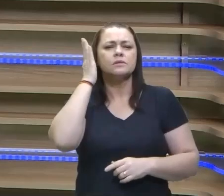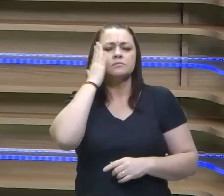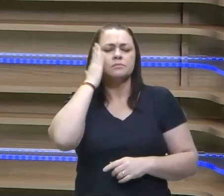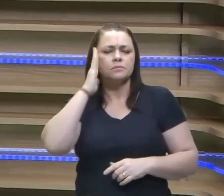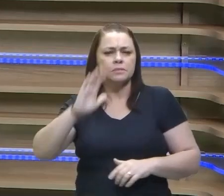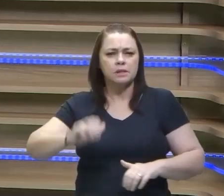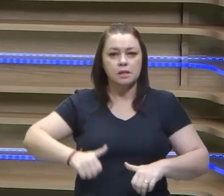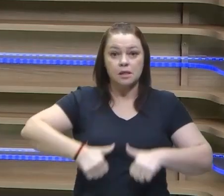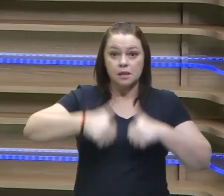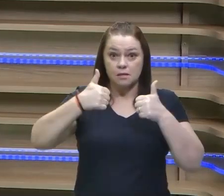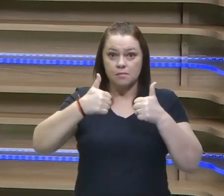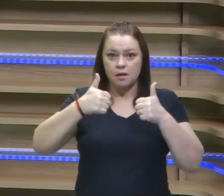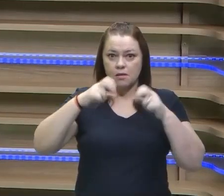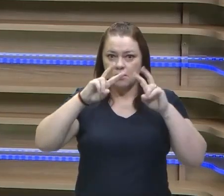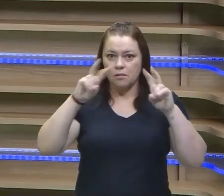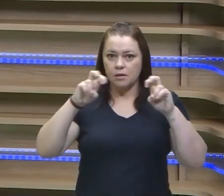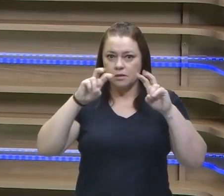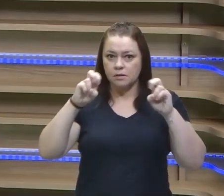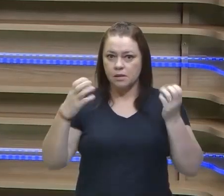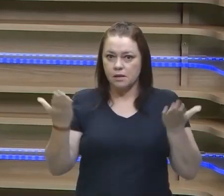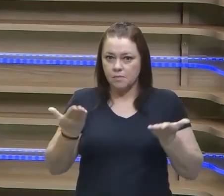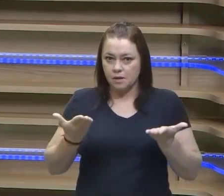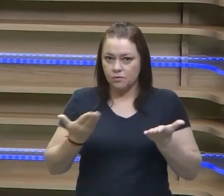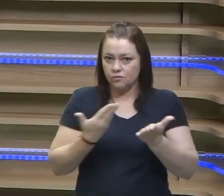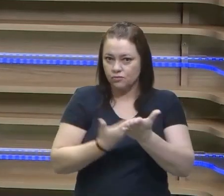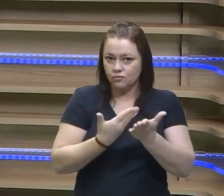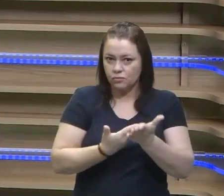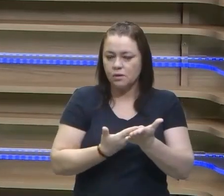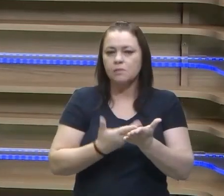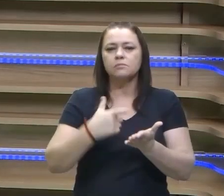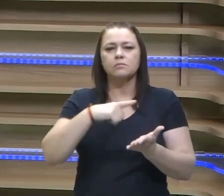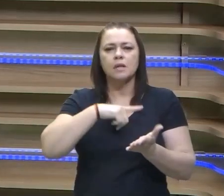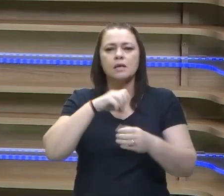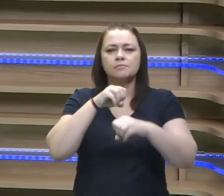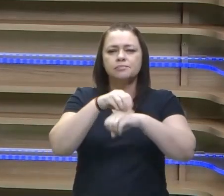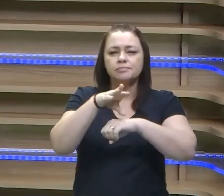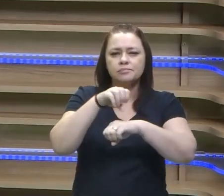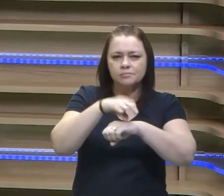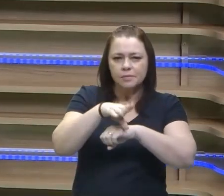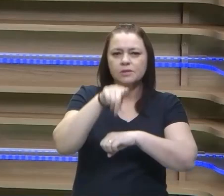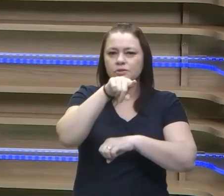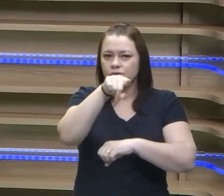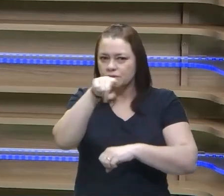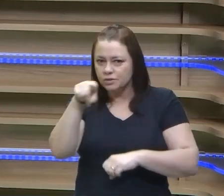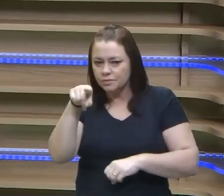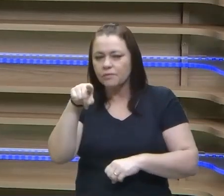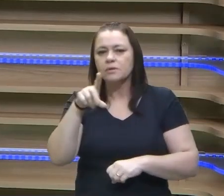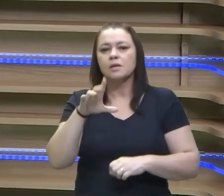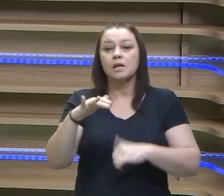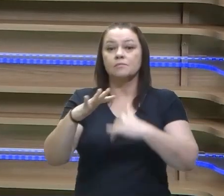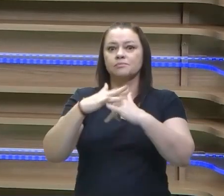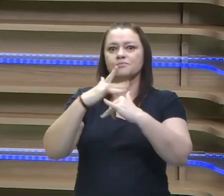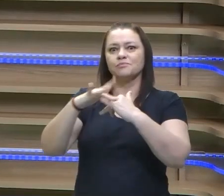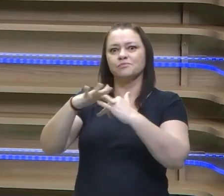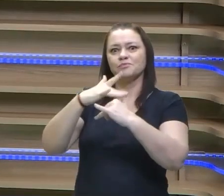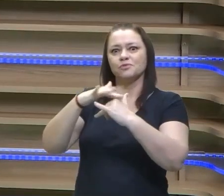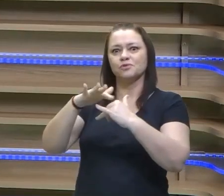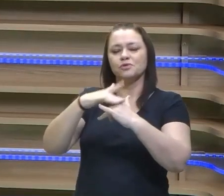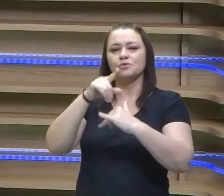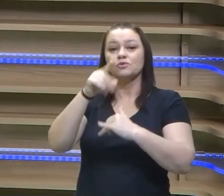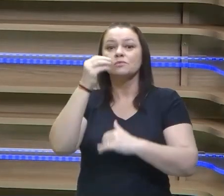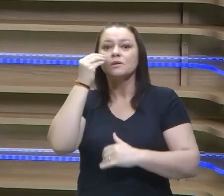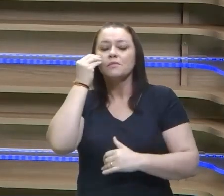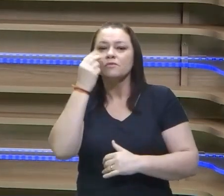esse assunto que foi falado hoje, tem uma dica aí, ó. tá? No YouTube, para você ver esses